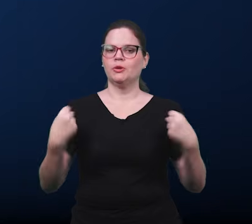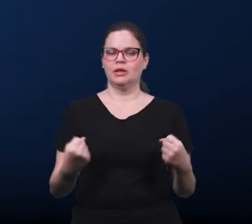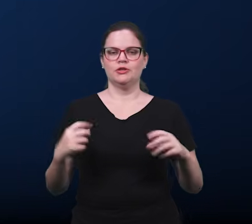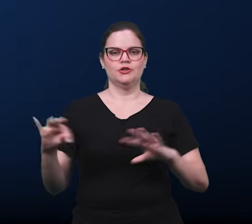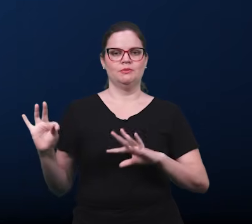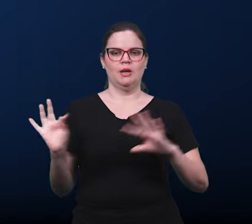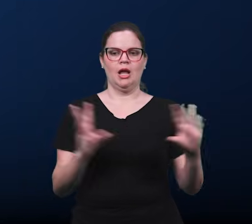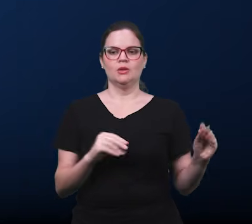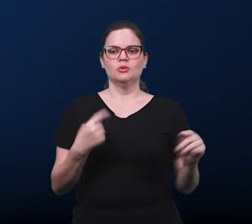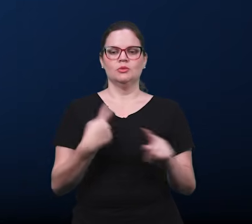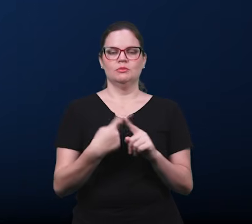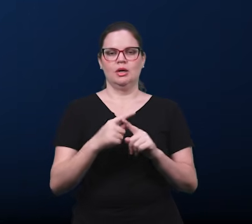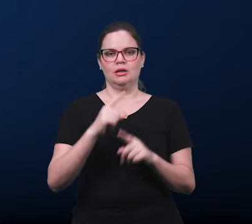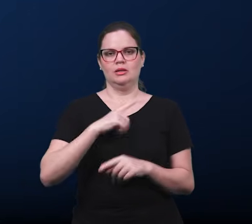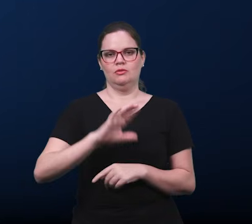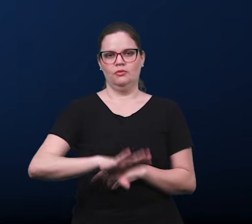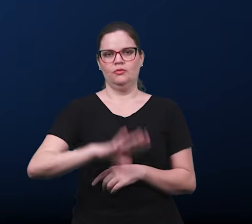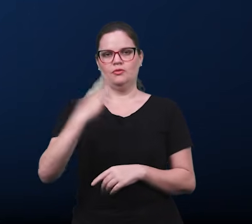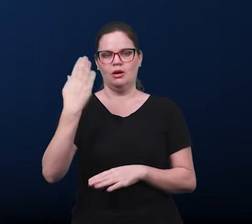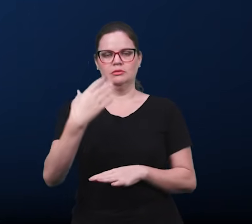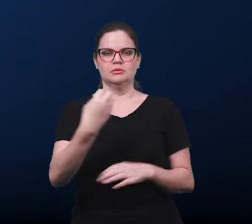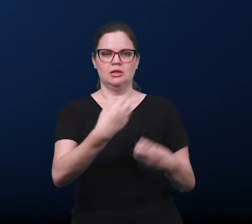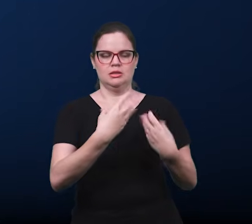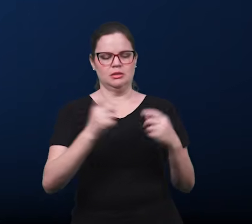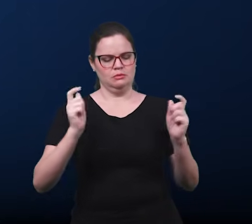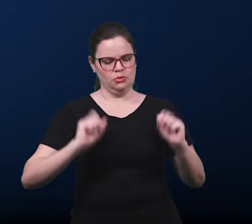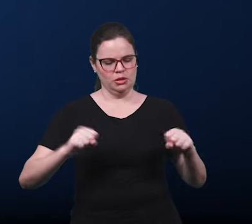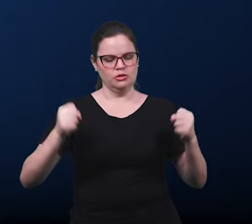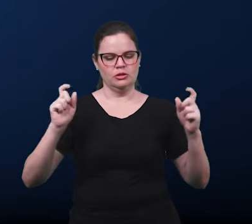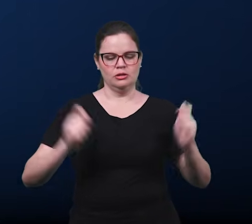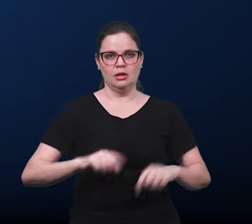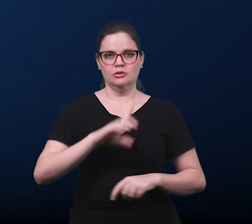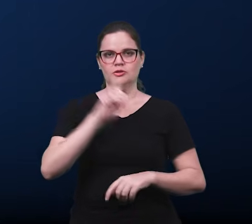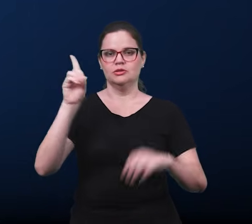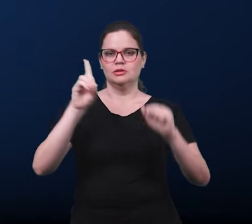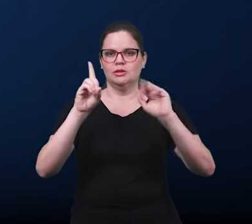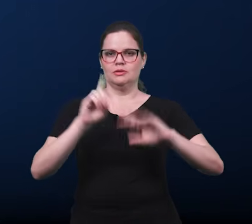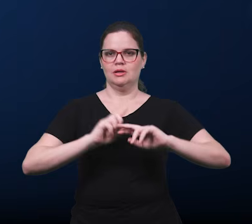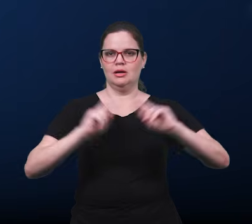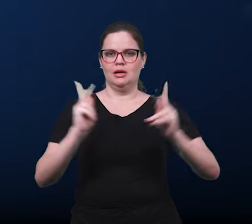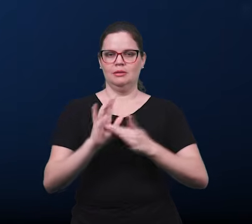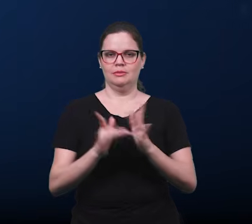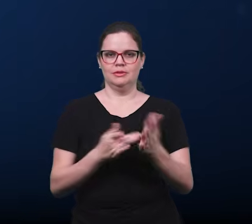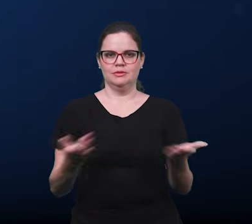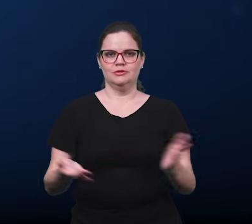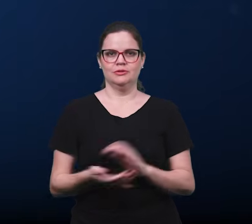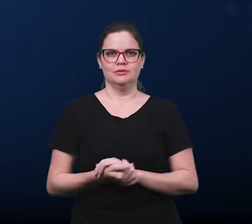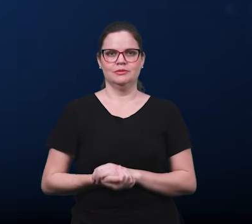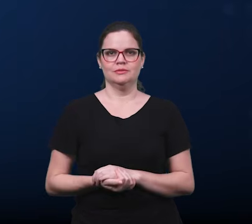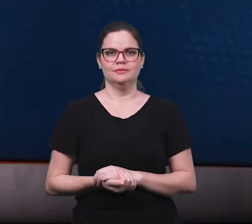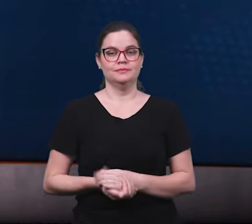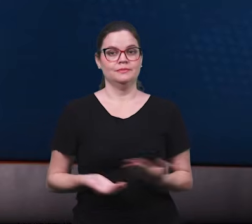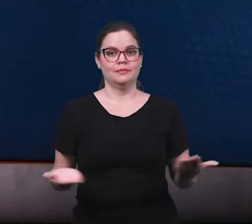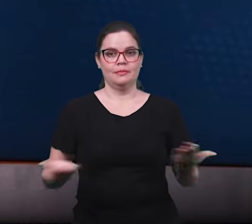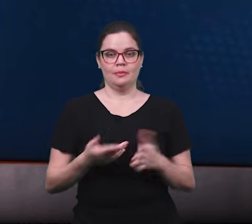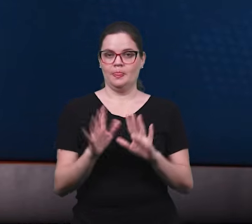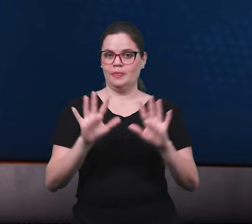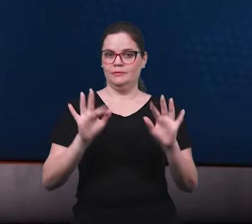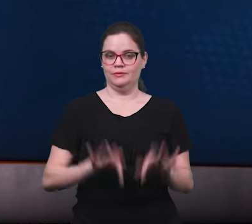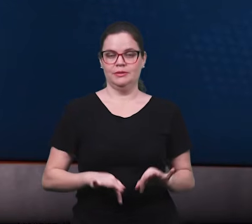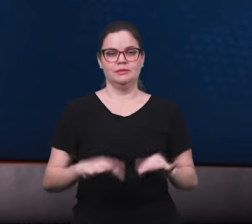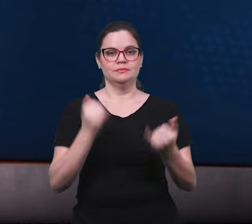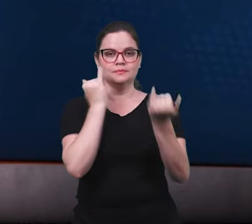contra as armadilhas dos falsos ensinamentos. Que Deus possa abençoar a todos. A paz do Senhor Jesus. E